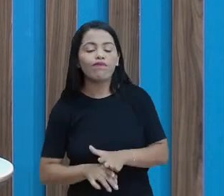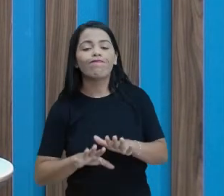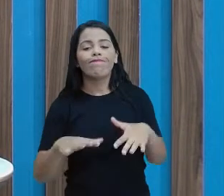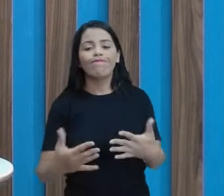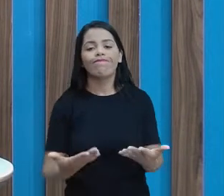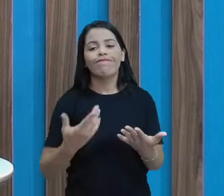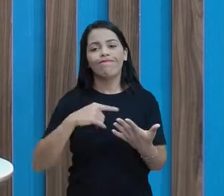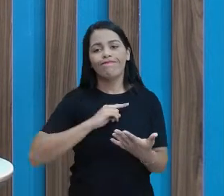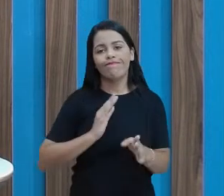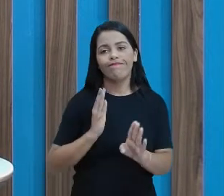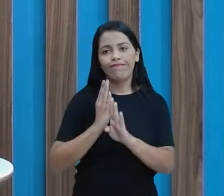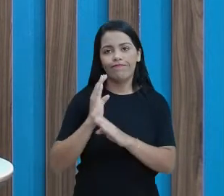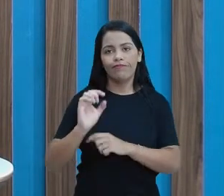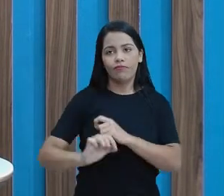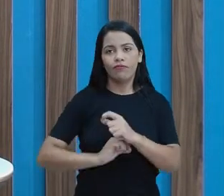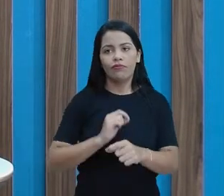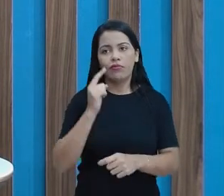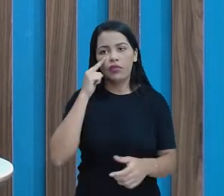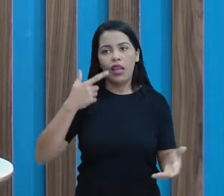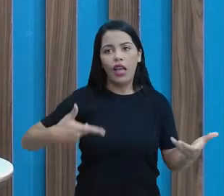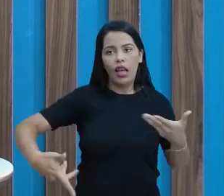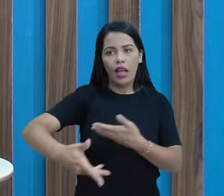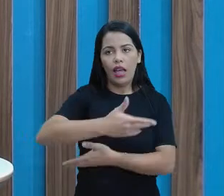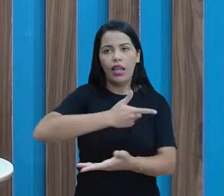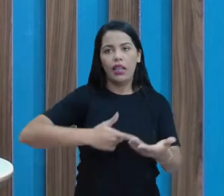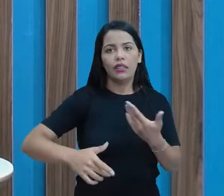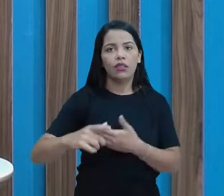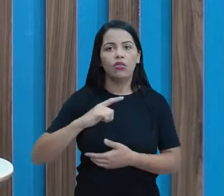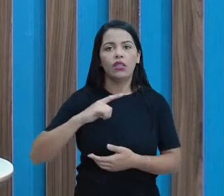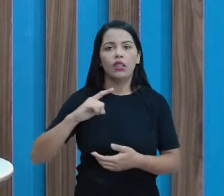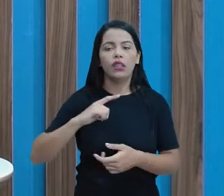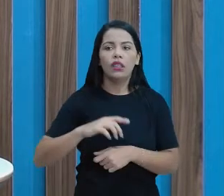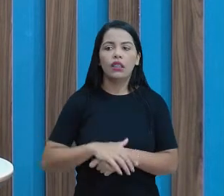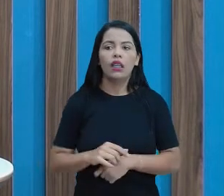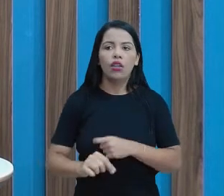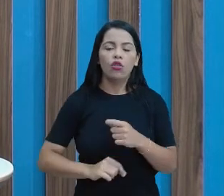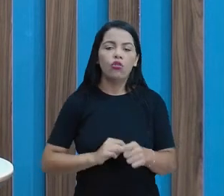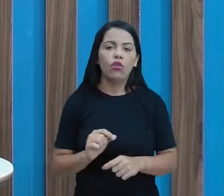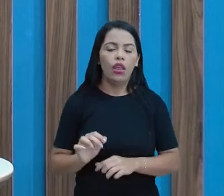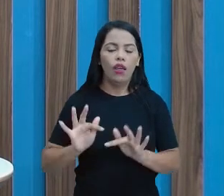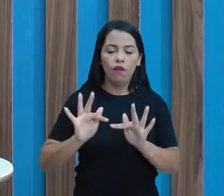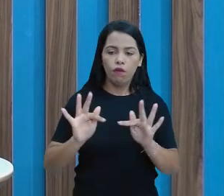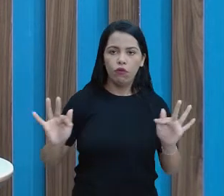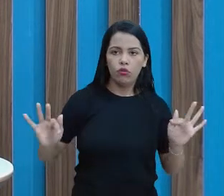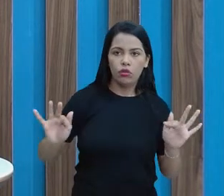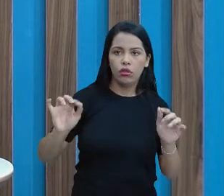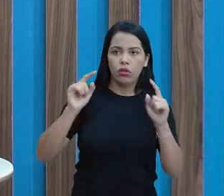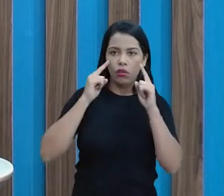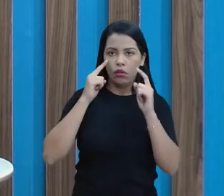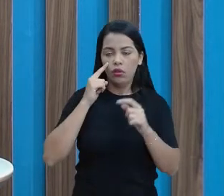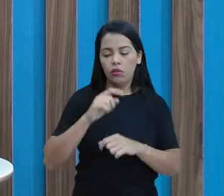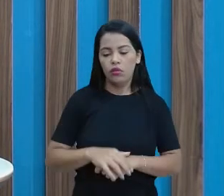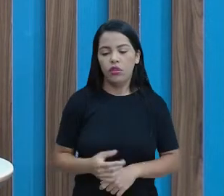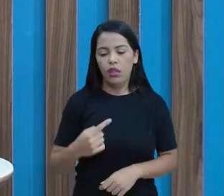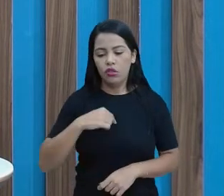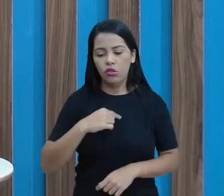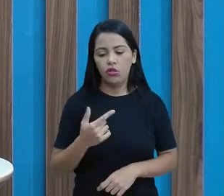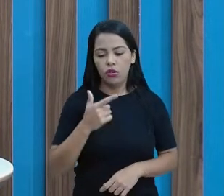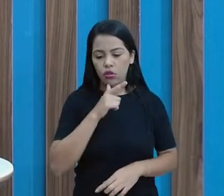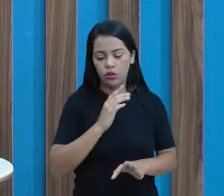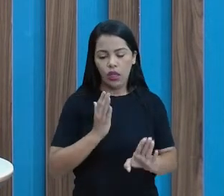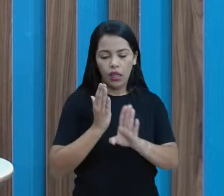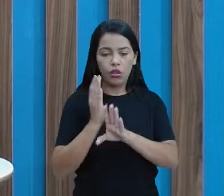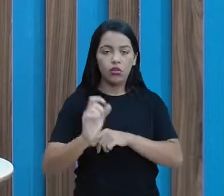quando a gente encontra essa relação que existe entre as funções, tá? A gente consegue